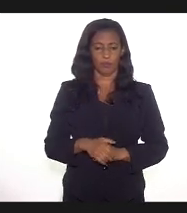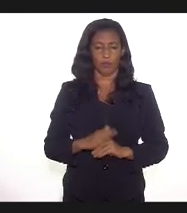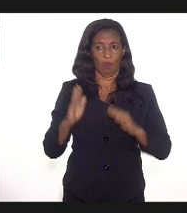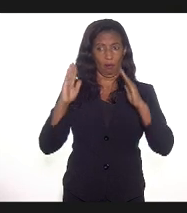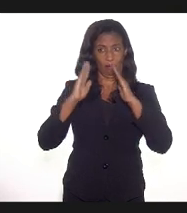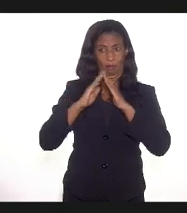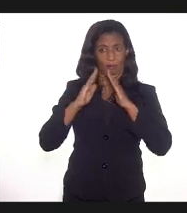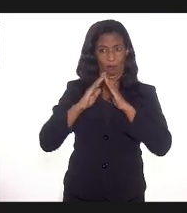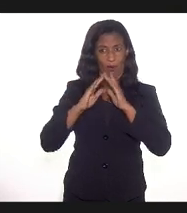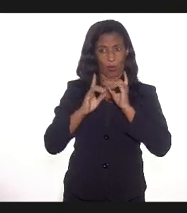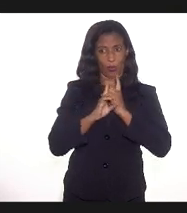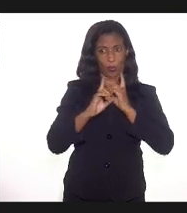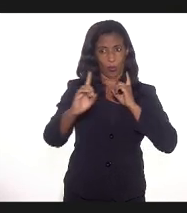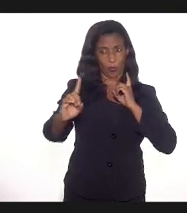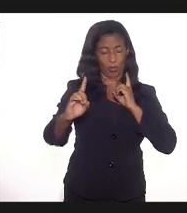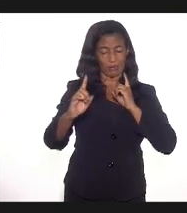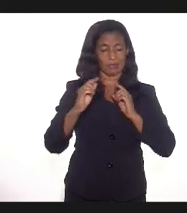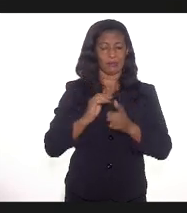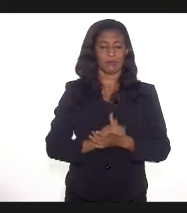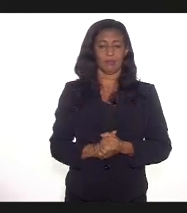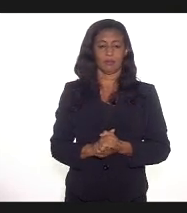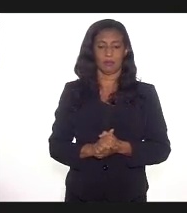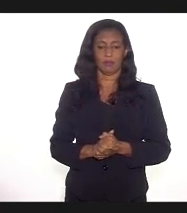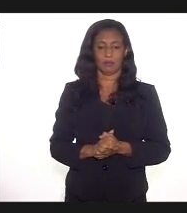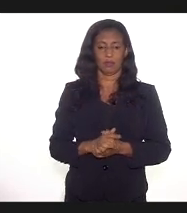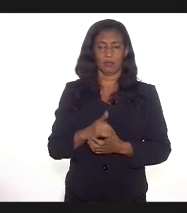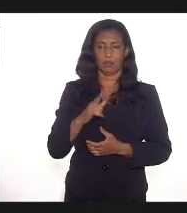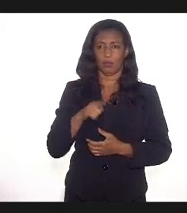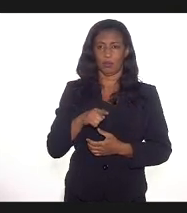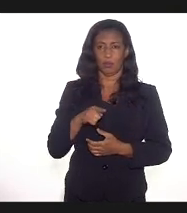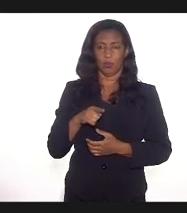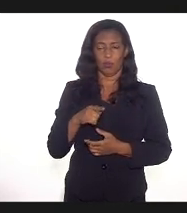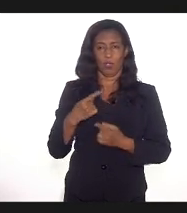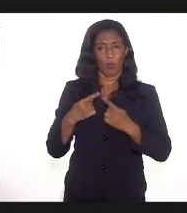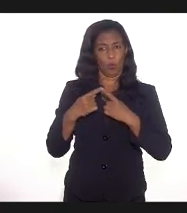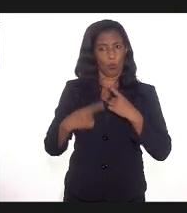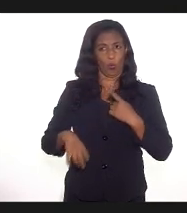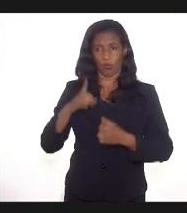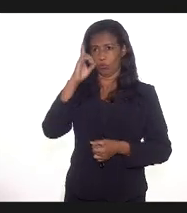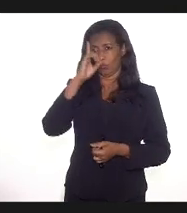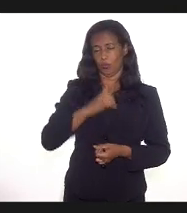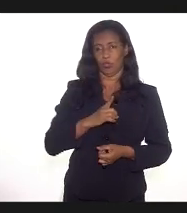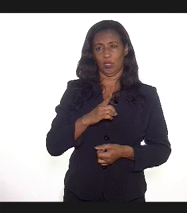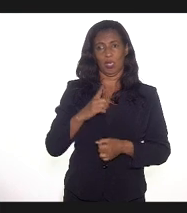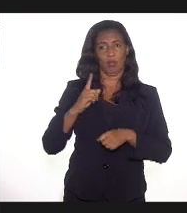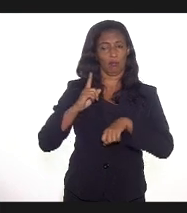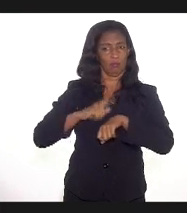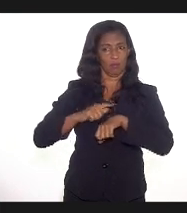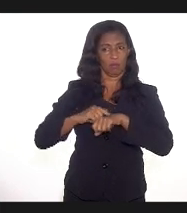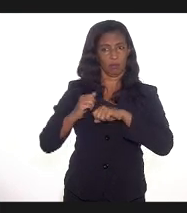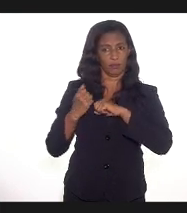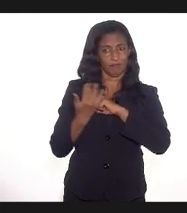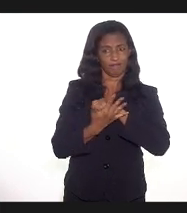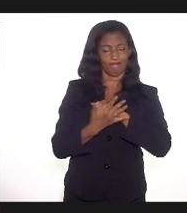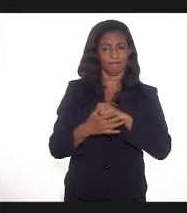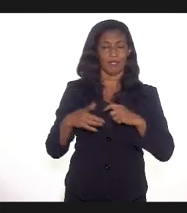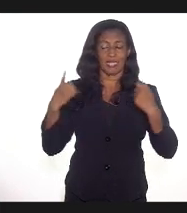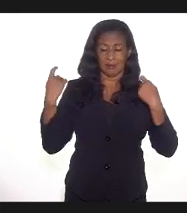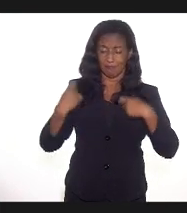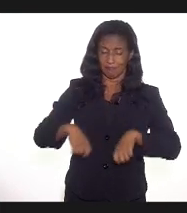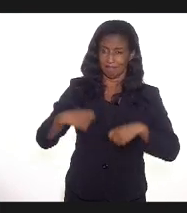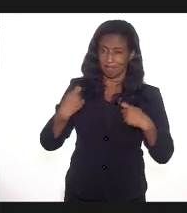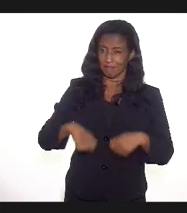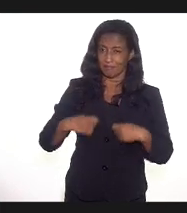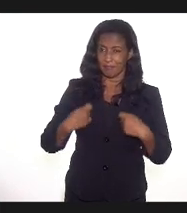doméstico não significa ferir esse direito. Sem dúvida nenhuma, nesse momento de pandemia, tem sido necessário